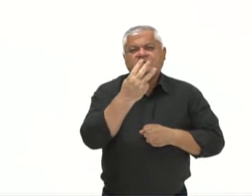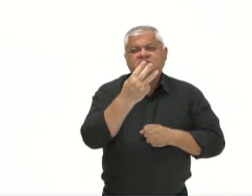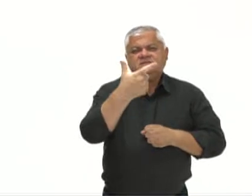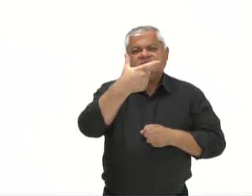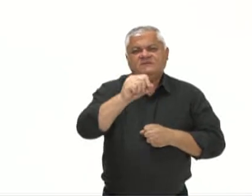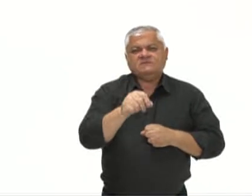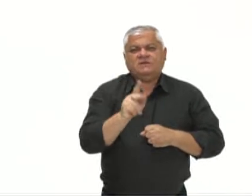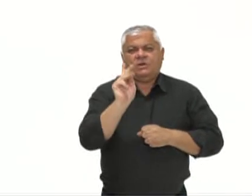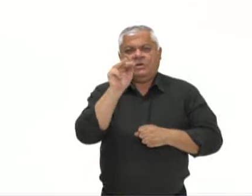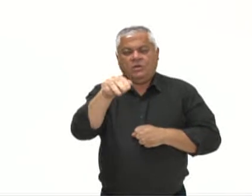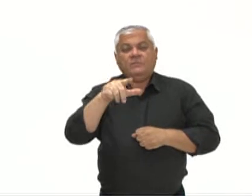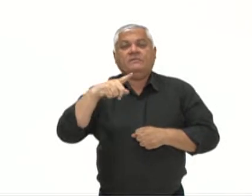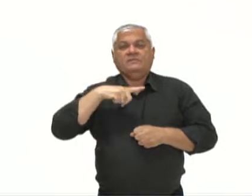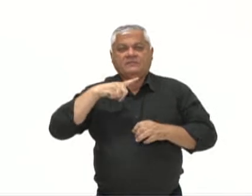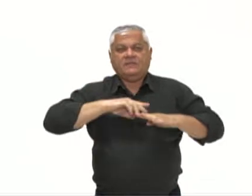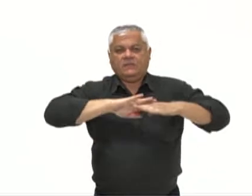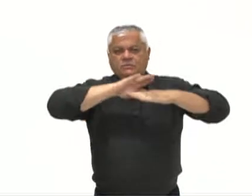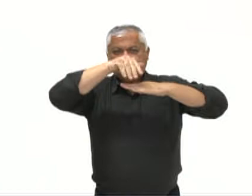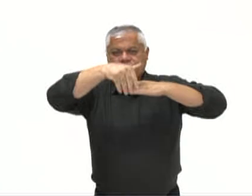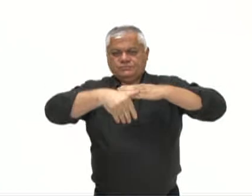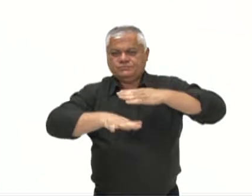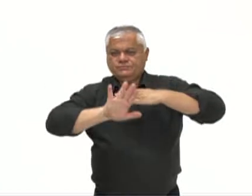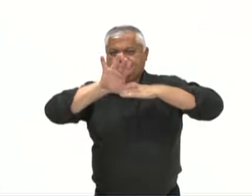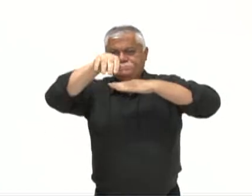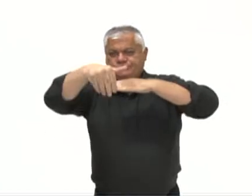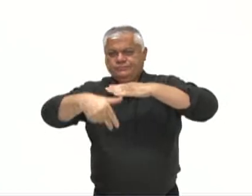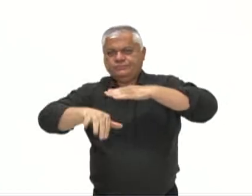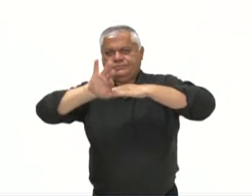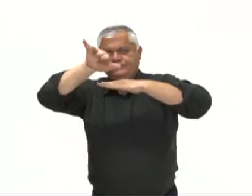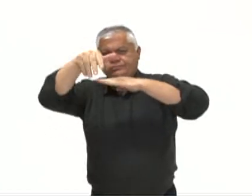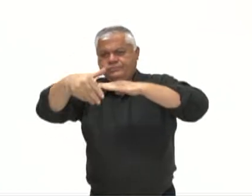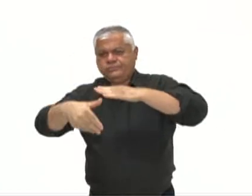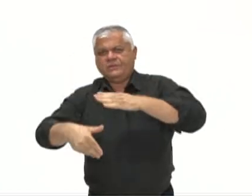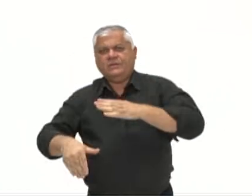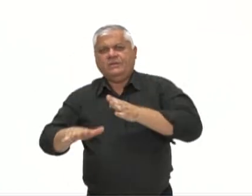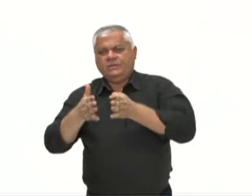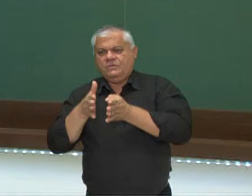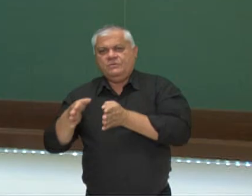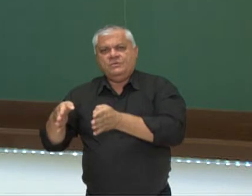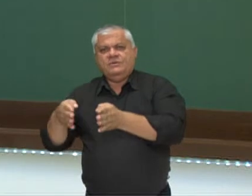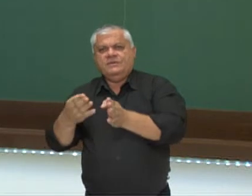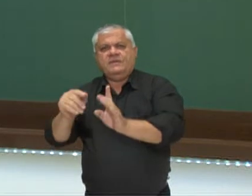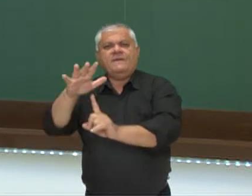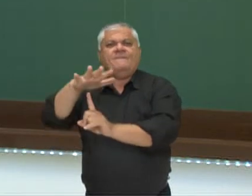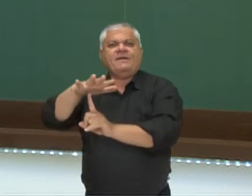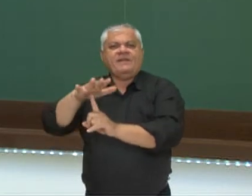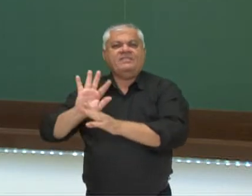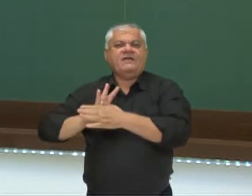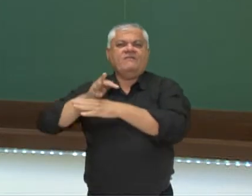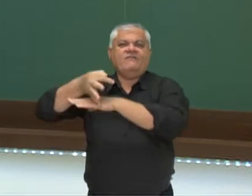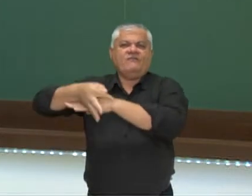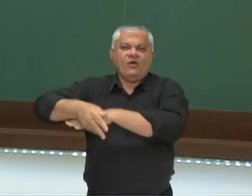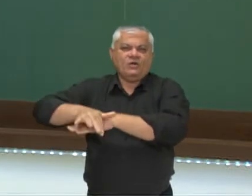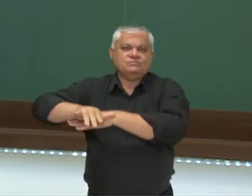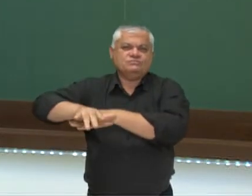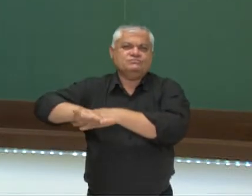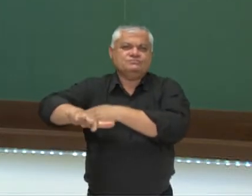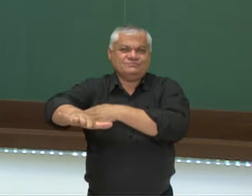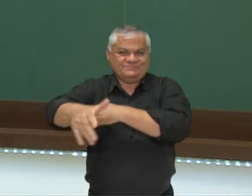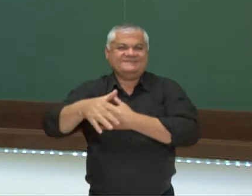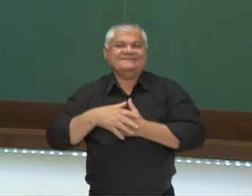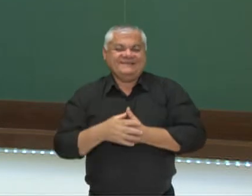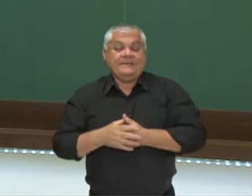cruzando os 3 planaltos paranaenses até desaguar no Rio Paraná, na região ali de Foz do Iguaçu. Então,